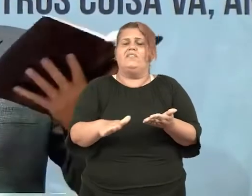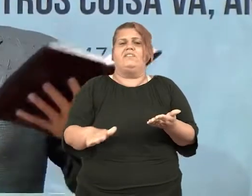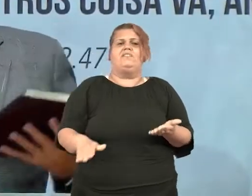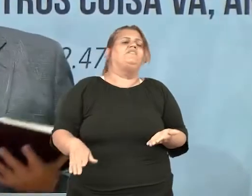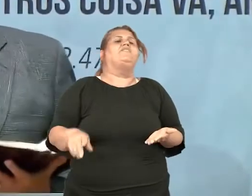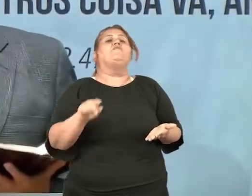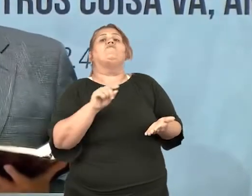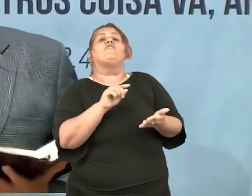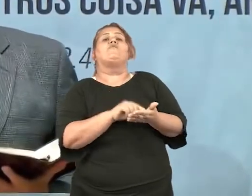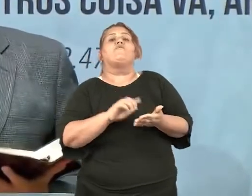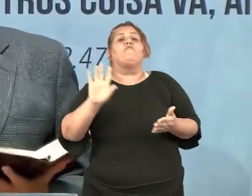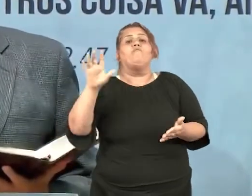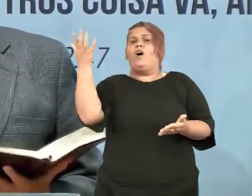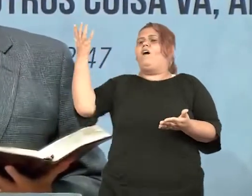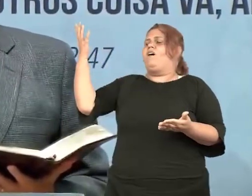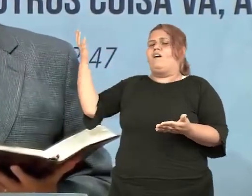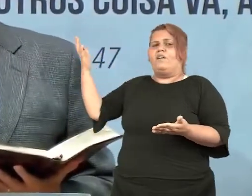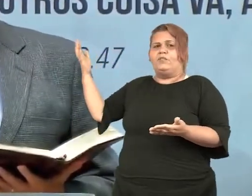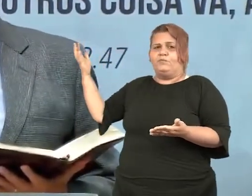Fomos pegos de surpresa,